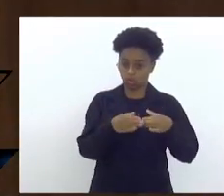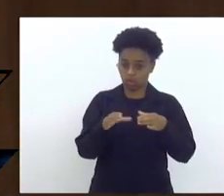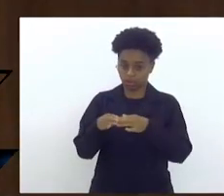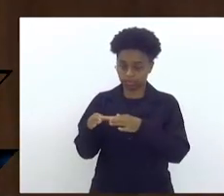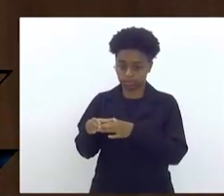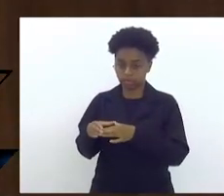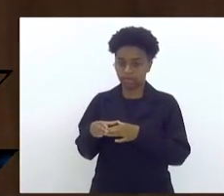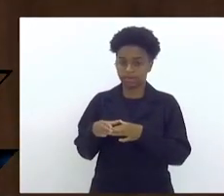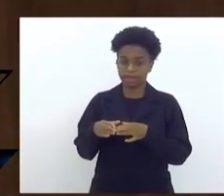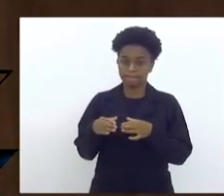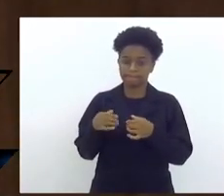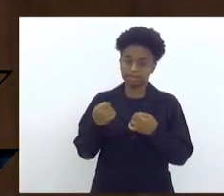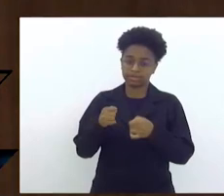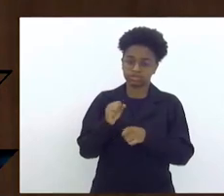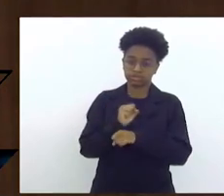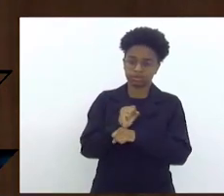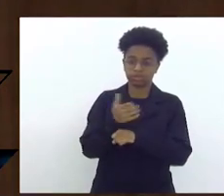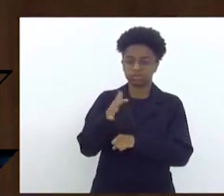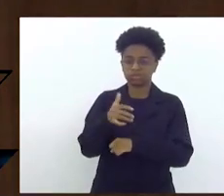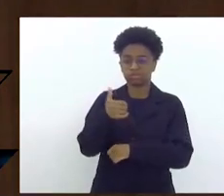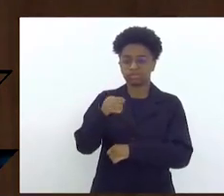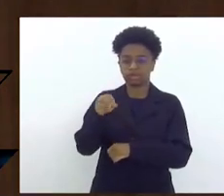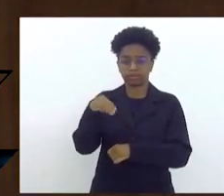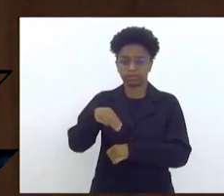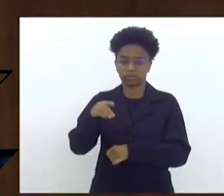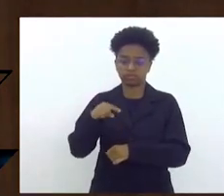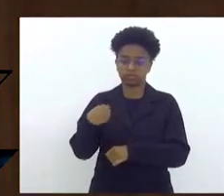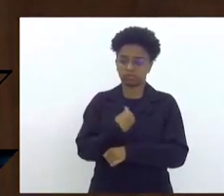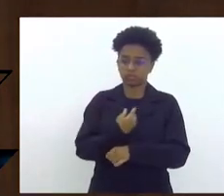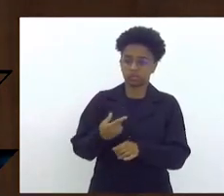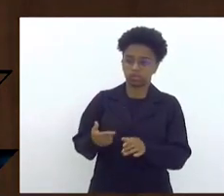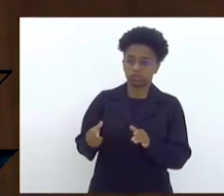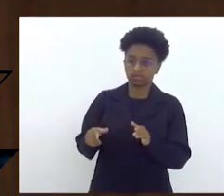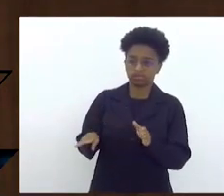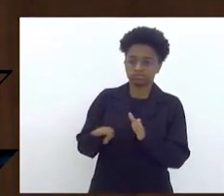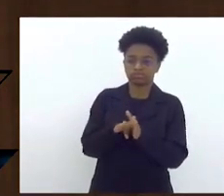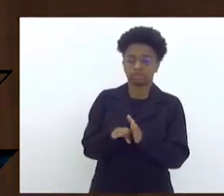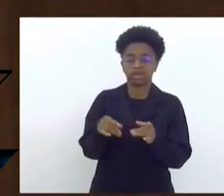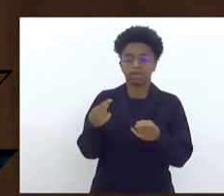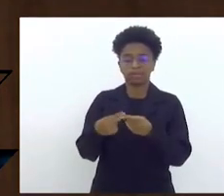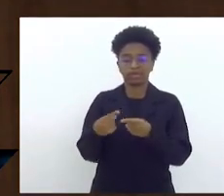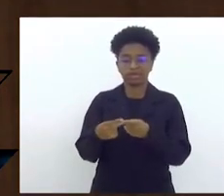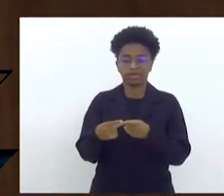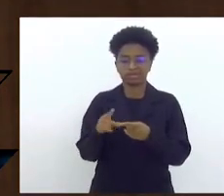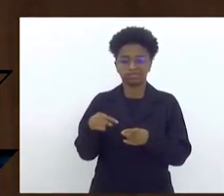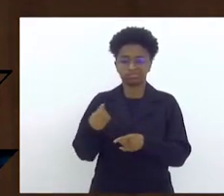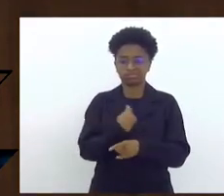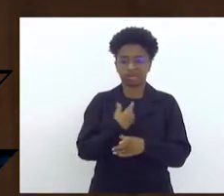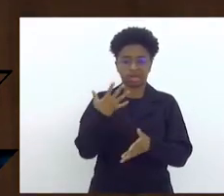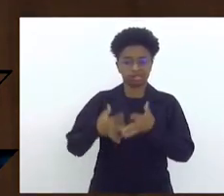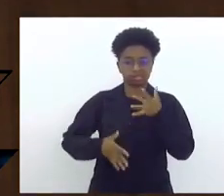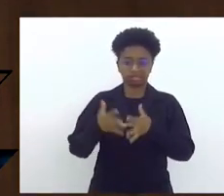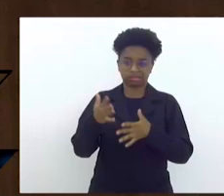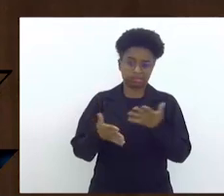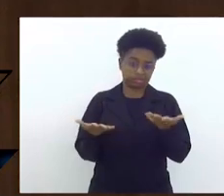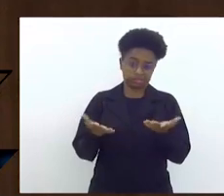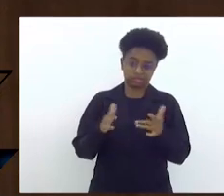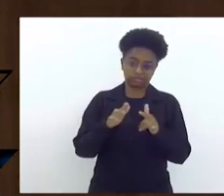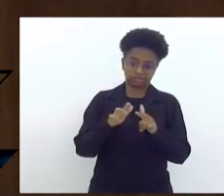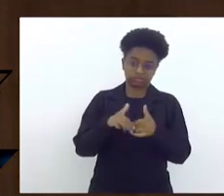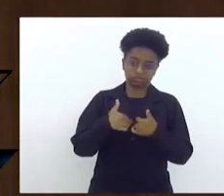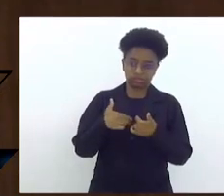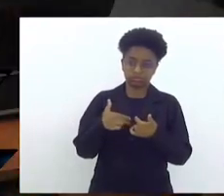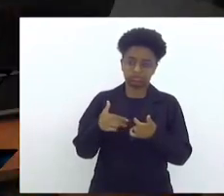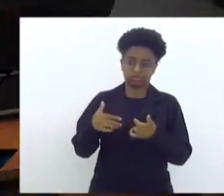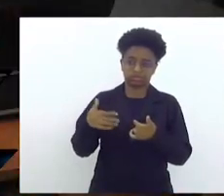um deleitezinho de 10 minutos para a gente poder chegar aqui porque a gente chega já começou porque ficamos no caminho aí no trem parador